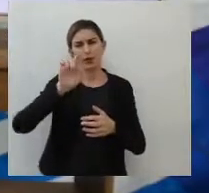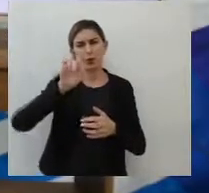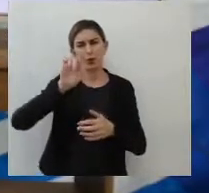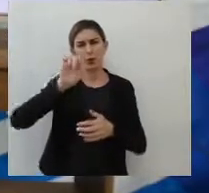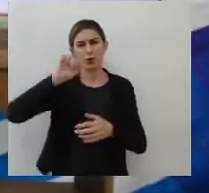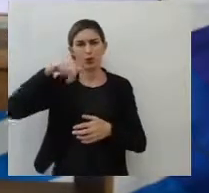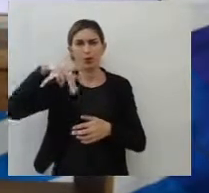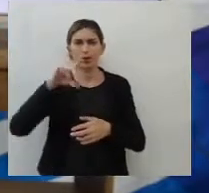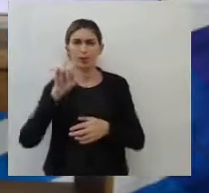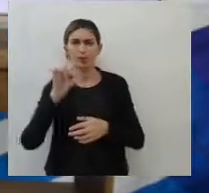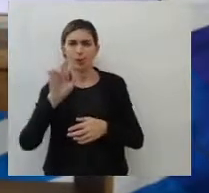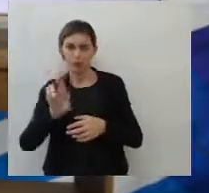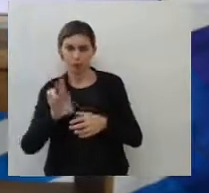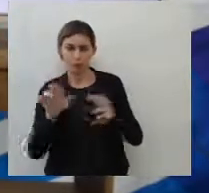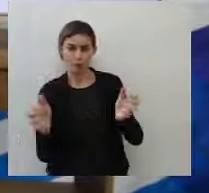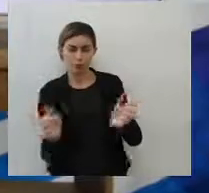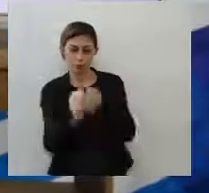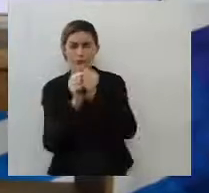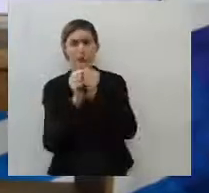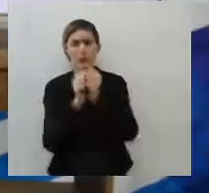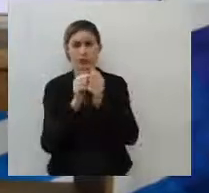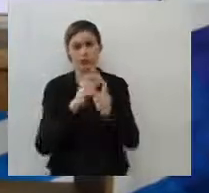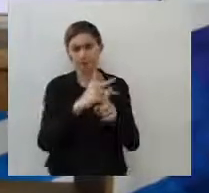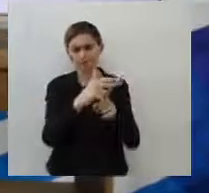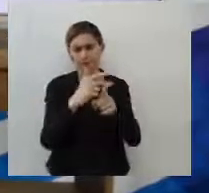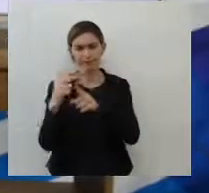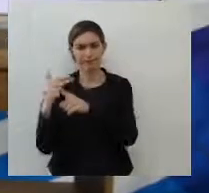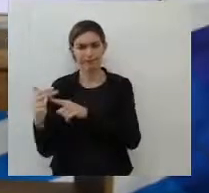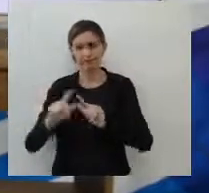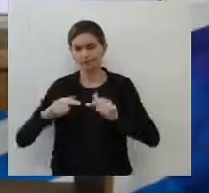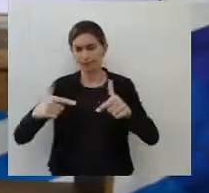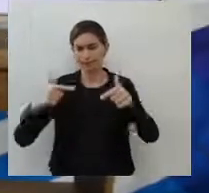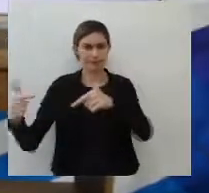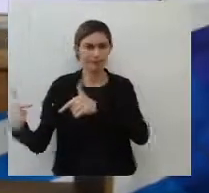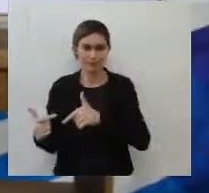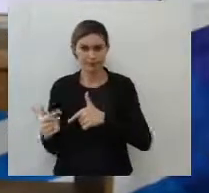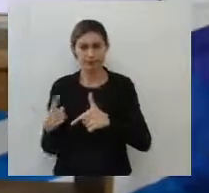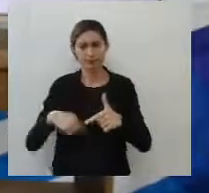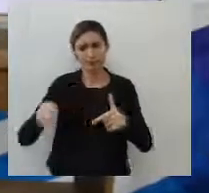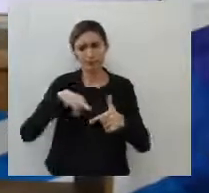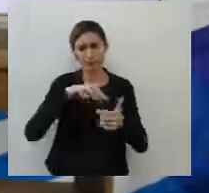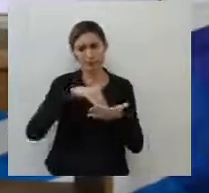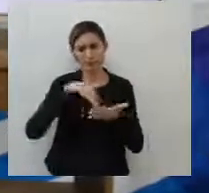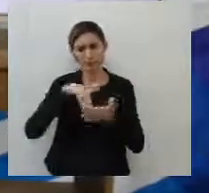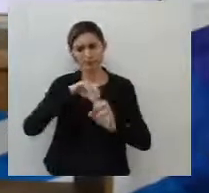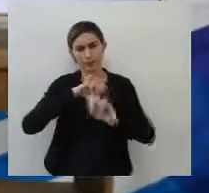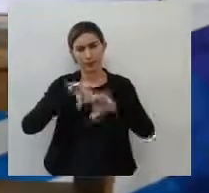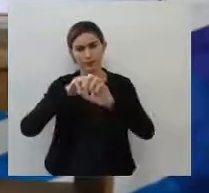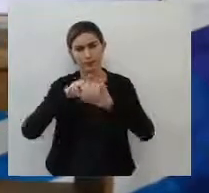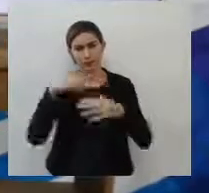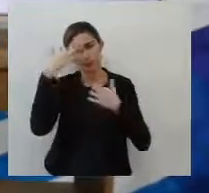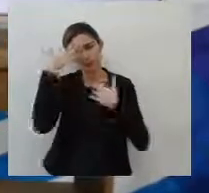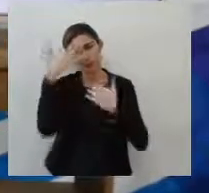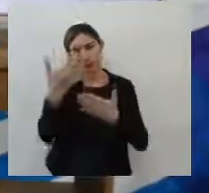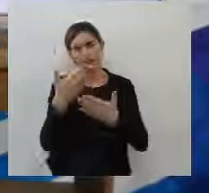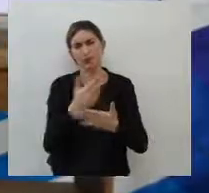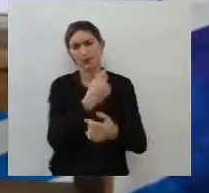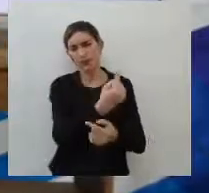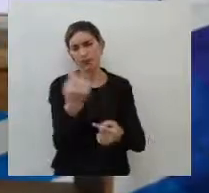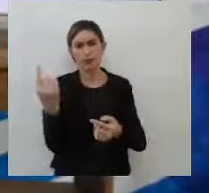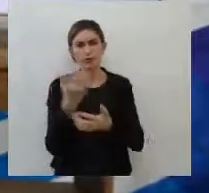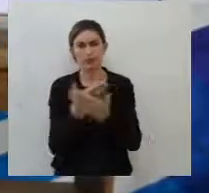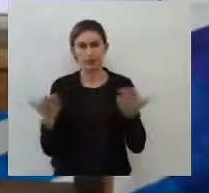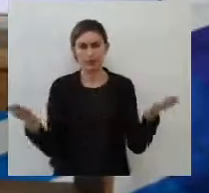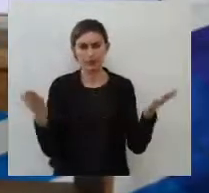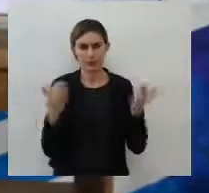Só juntos é que podemos vencer mais essa batalha. Então, nós da Secretaria de Educação agradecemos a cada um de